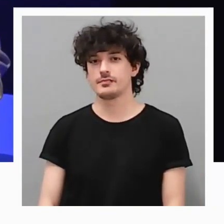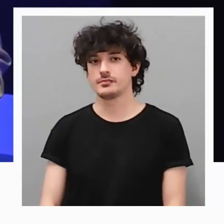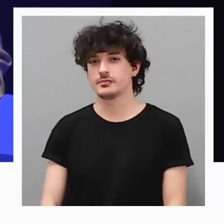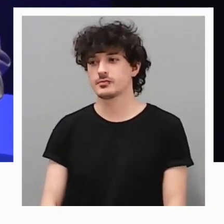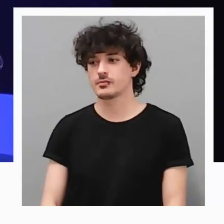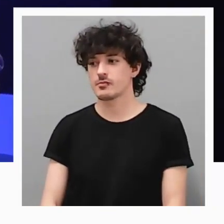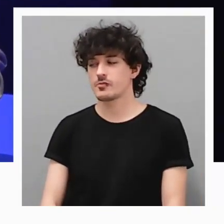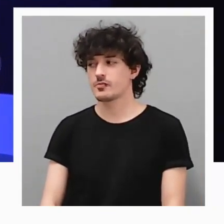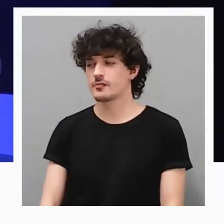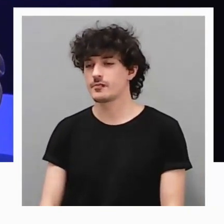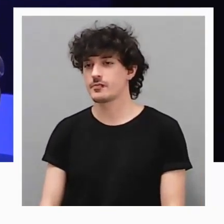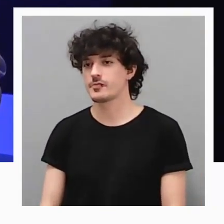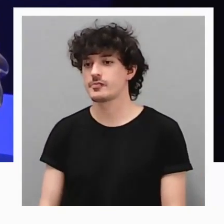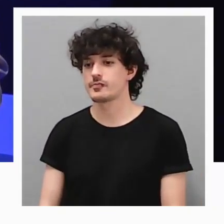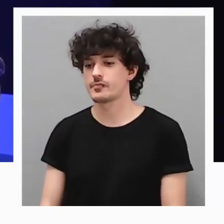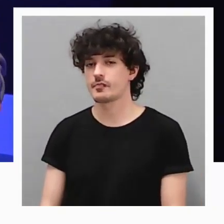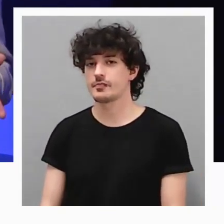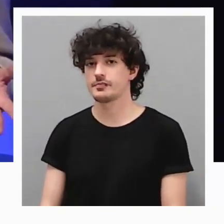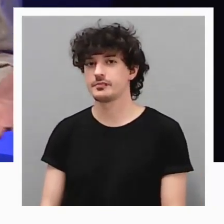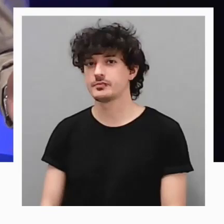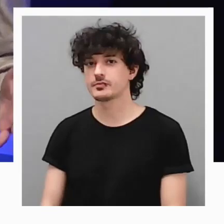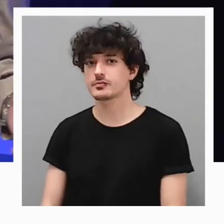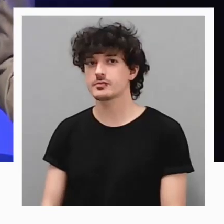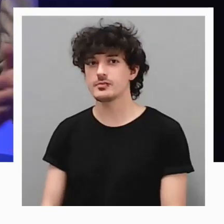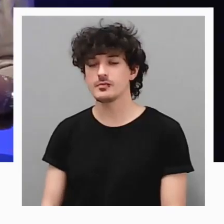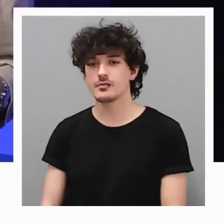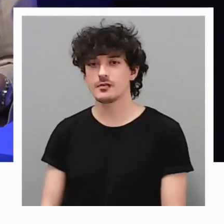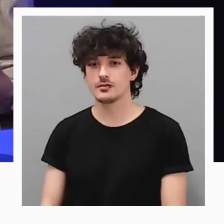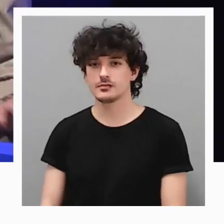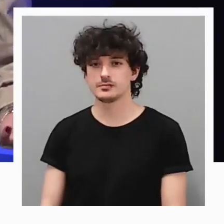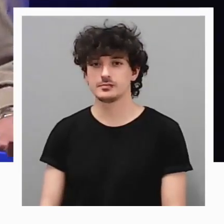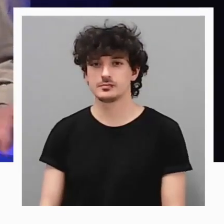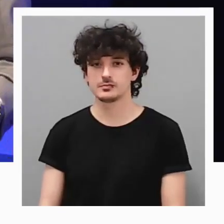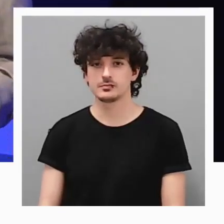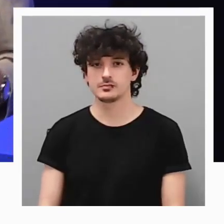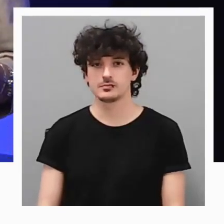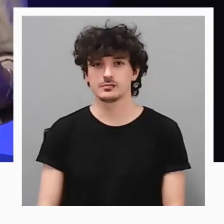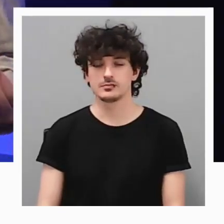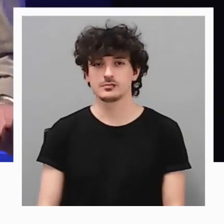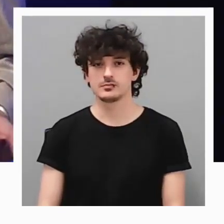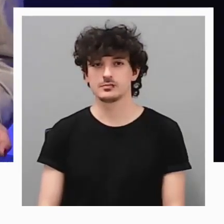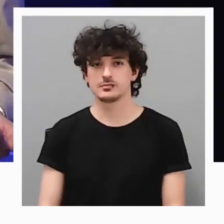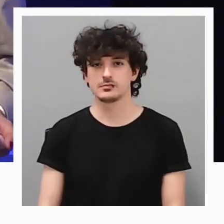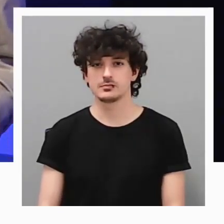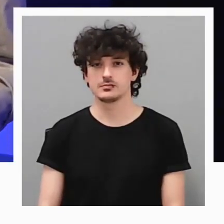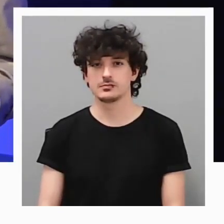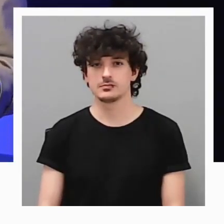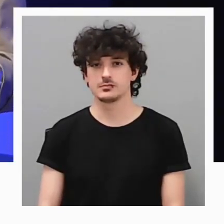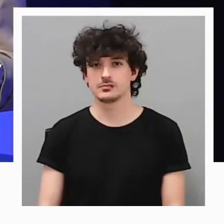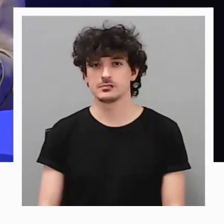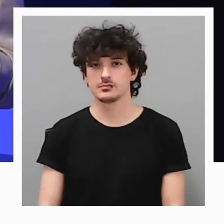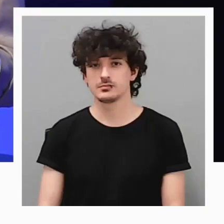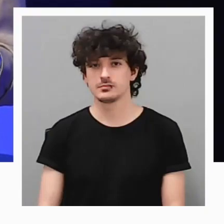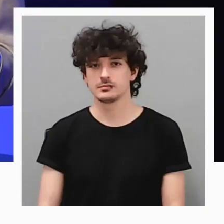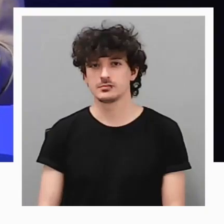decorrer, que já envolve cerca de 7 hospitais, nomeadamente hospitais centrais, mas também tentamos procurar hospitais regionais